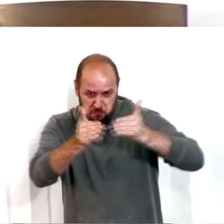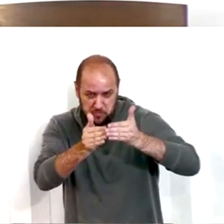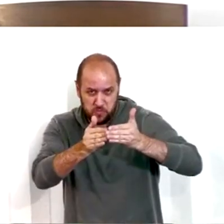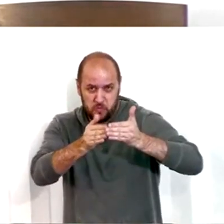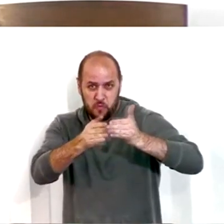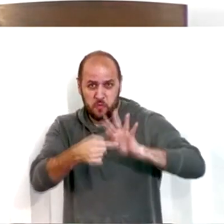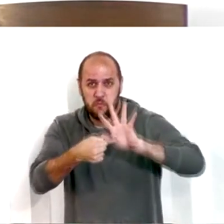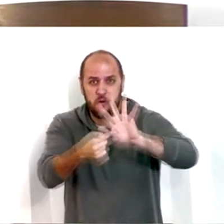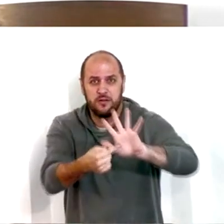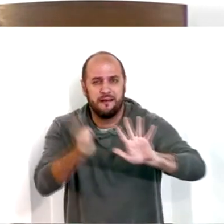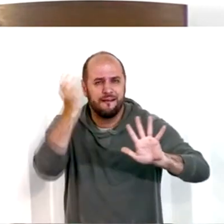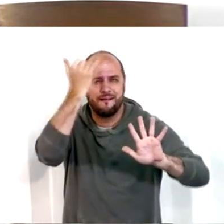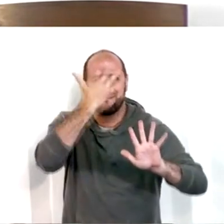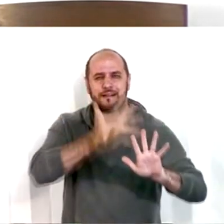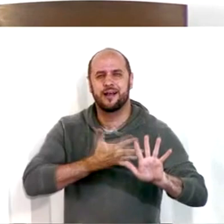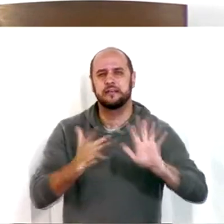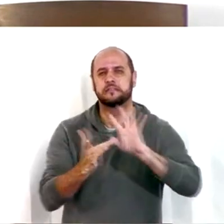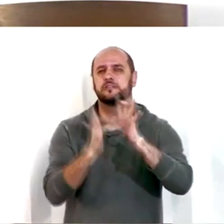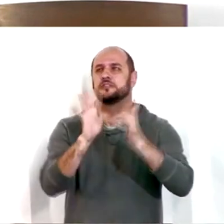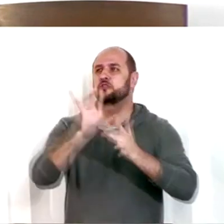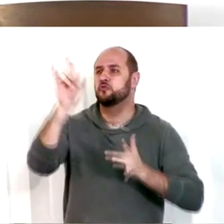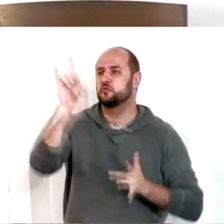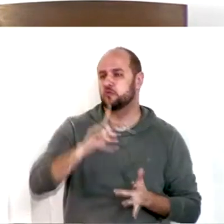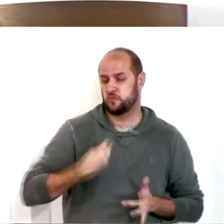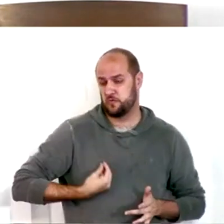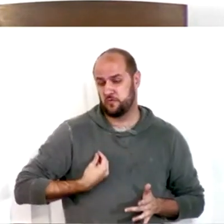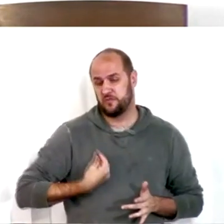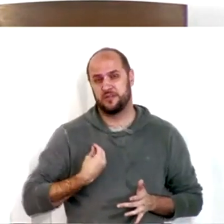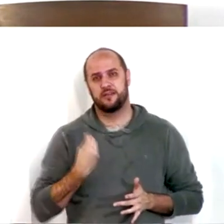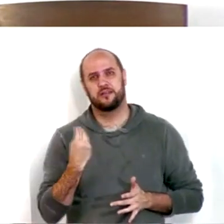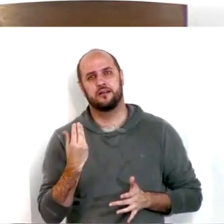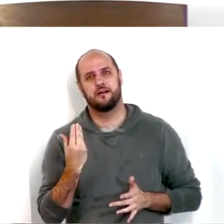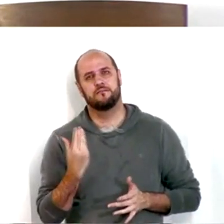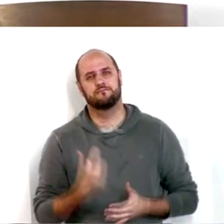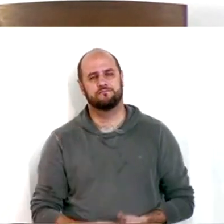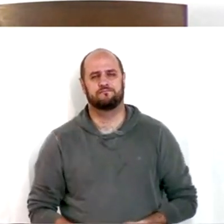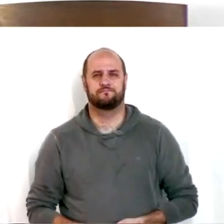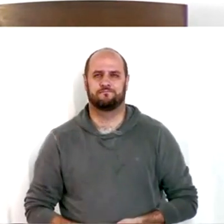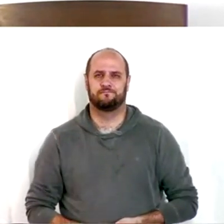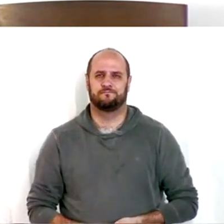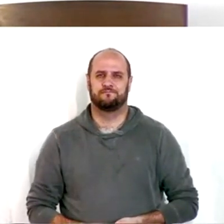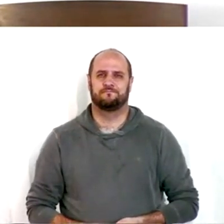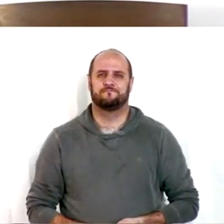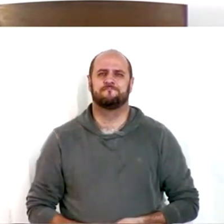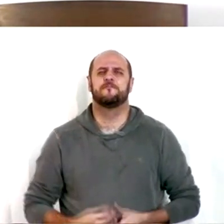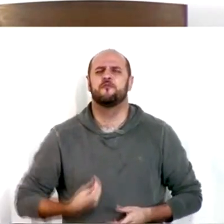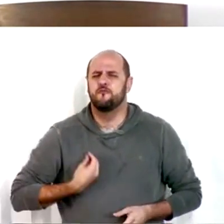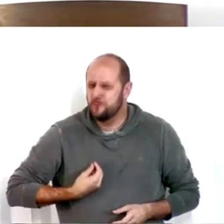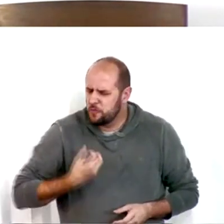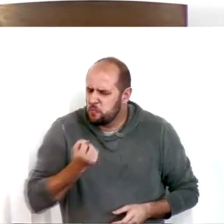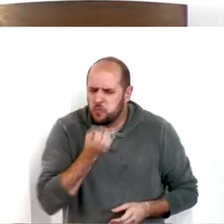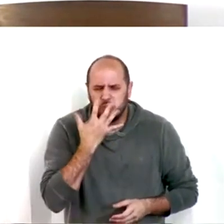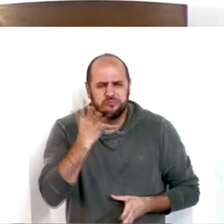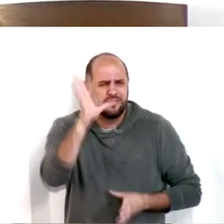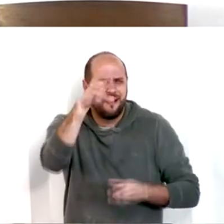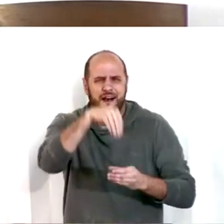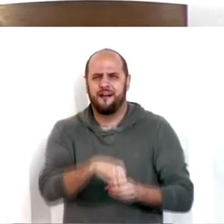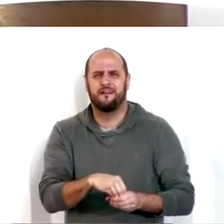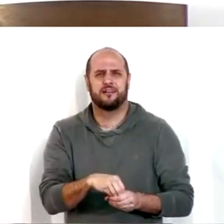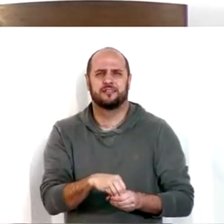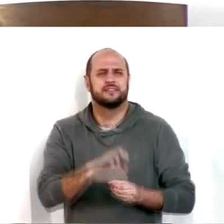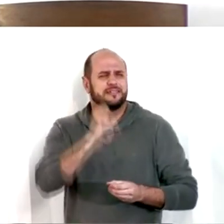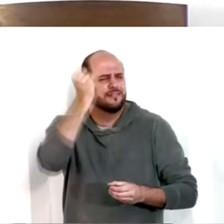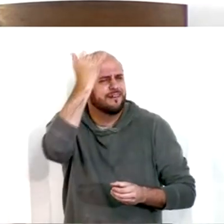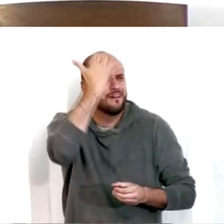qual Cristo seria a encarnação dela. A encarnação da bondade,